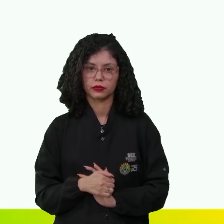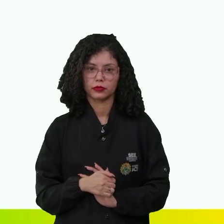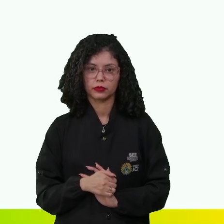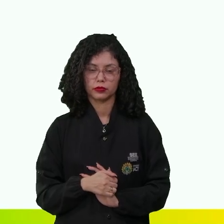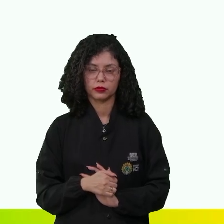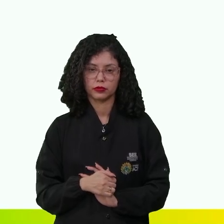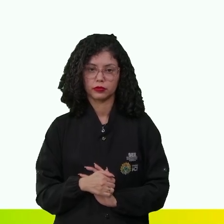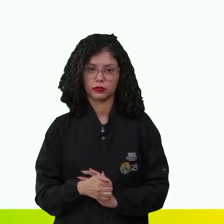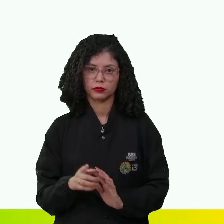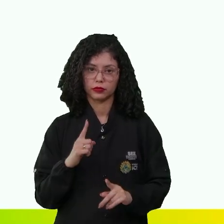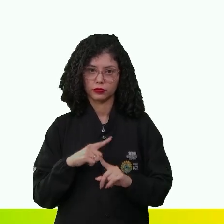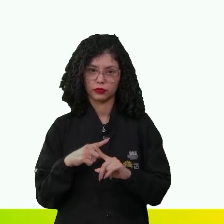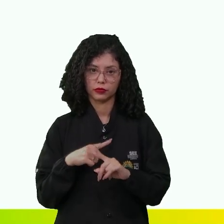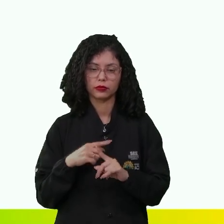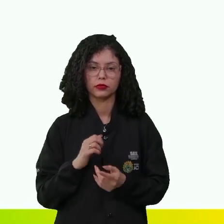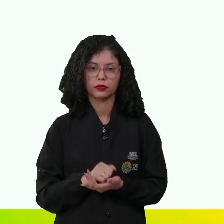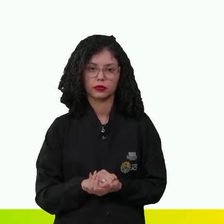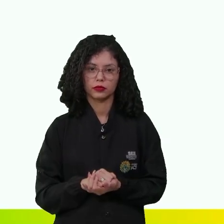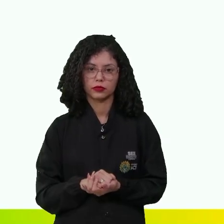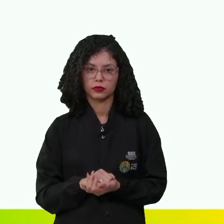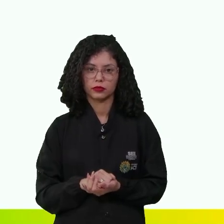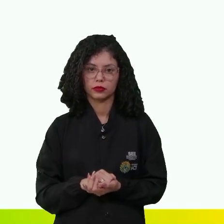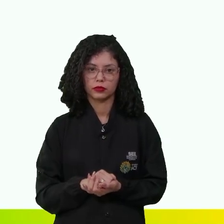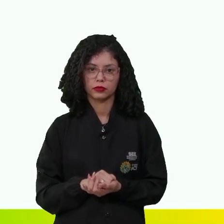Se eu multiplicar